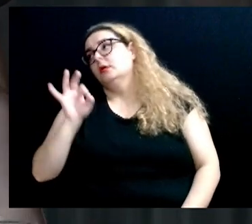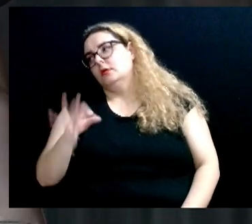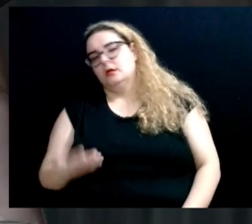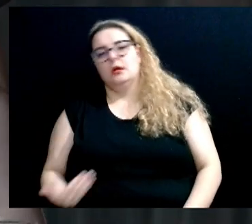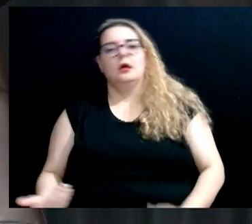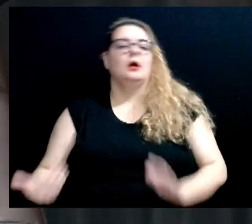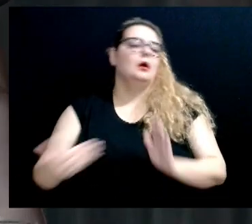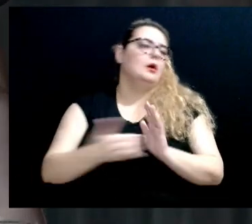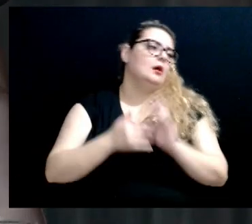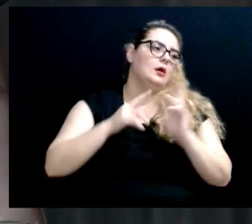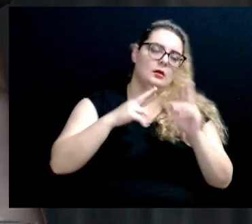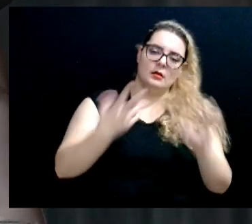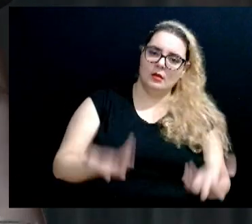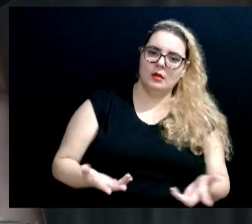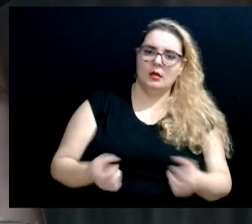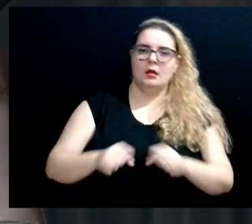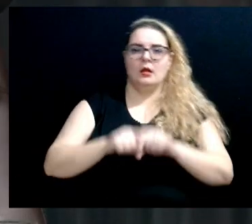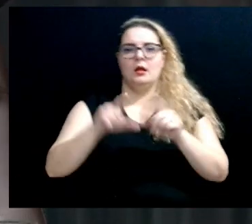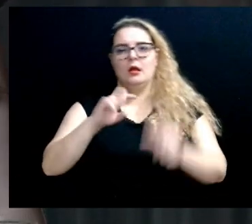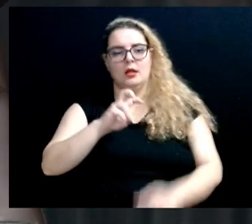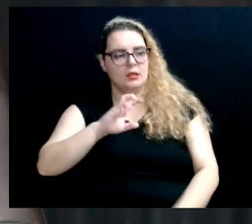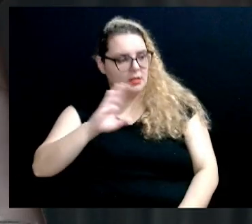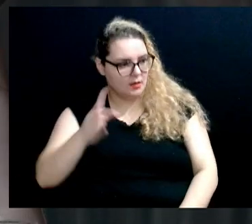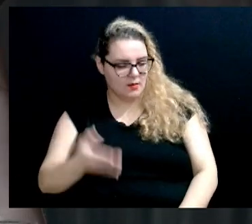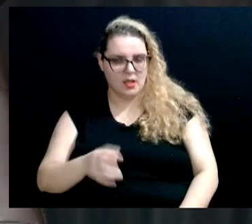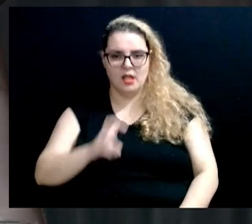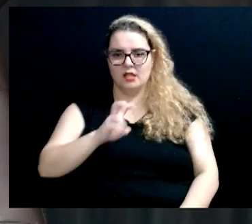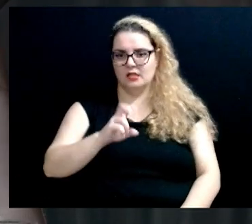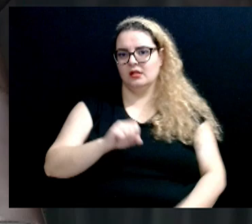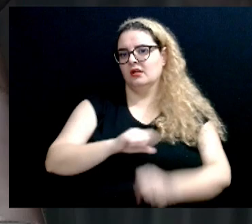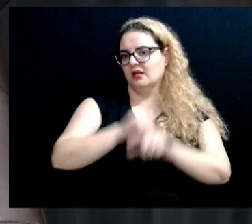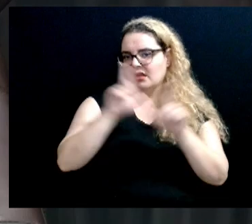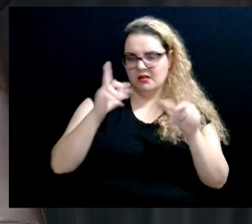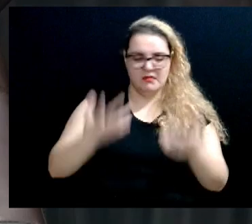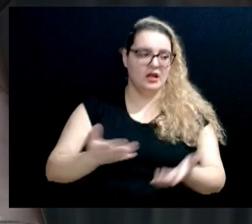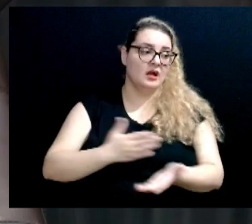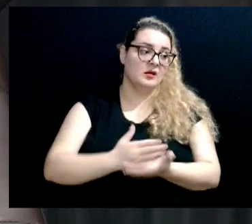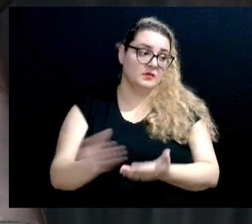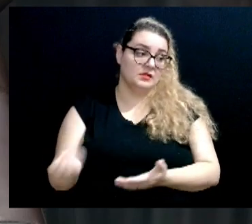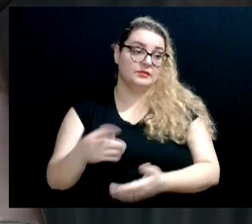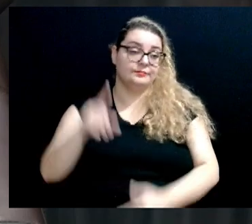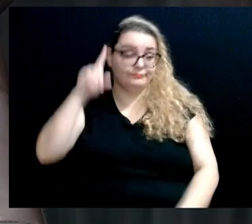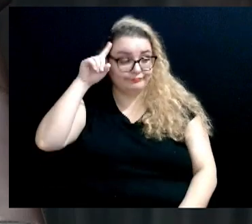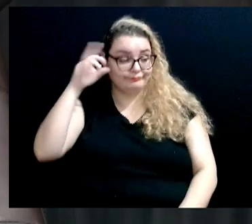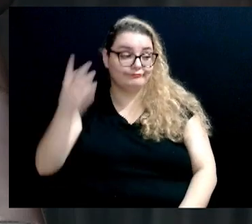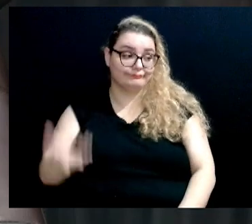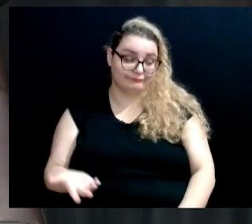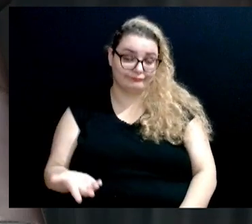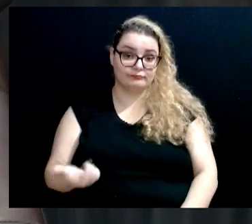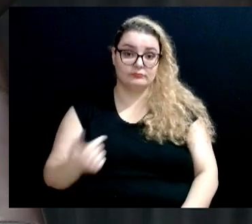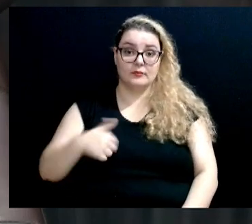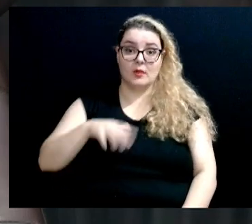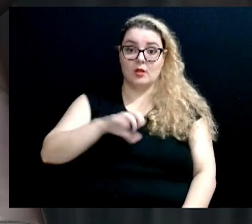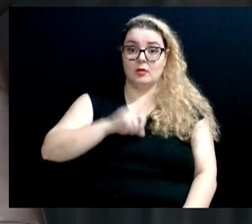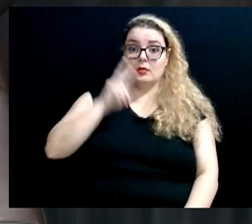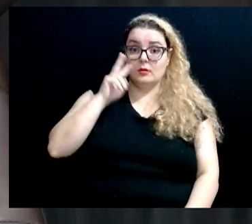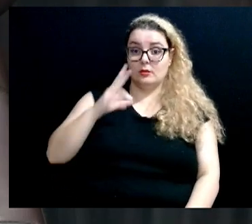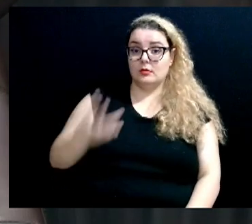ela tem que acordar 5h30 da manhã, 5 horas da manhã para começar um novo dia. Então, eu gosto de olhar e assim, ver esse comportamento, e